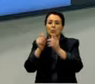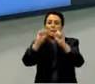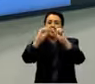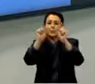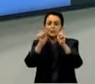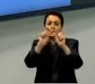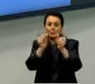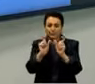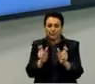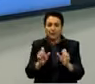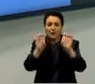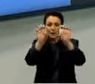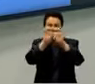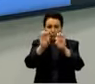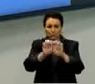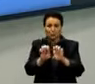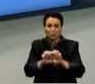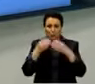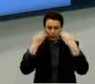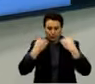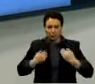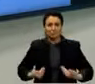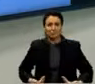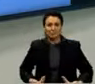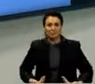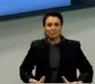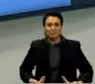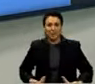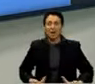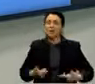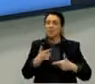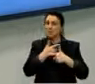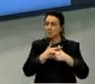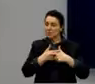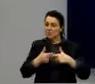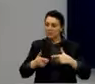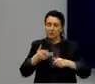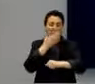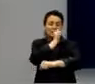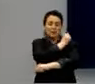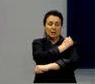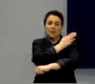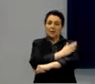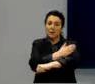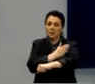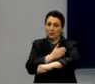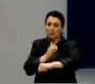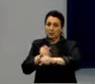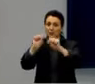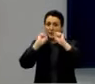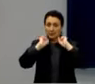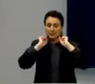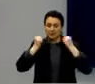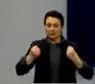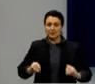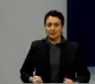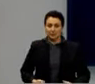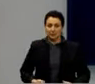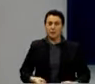estruturas do corpo humano. Ela pode se dividir em anatomia sistêmica e